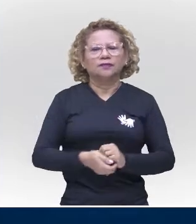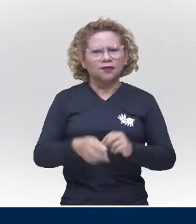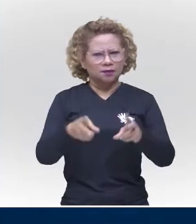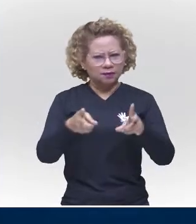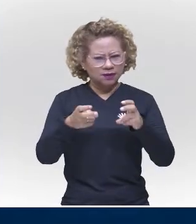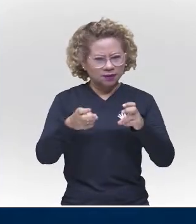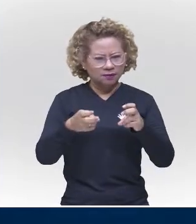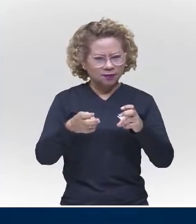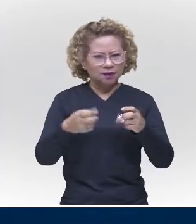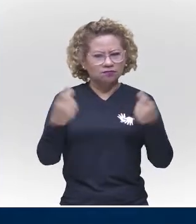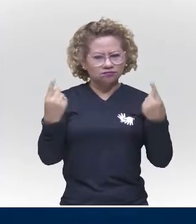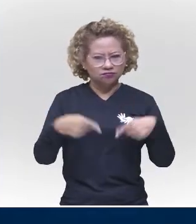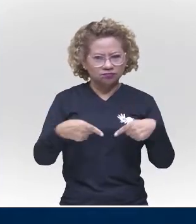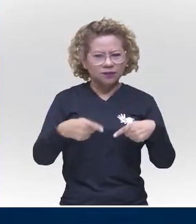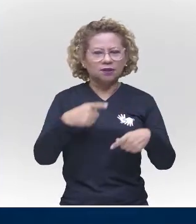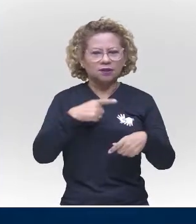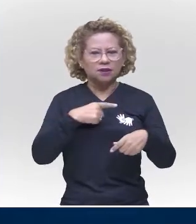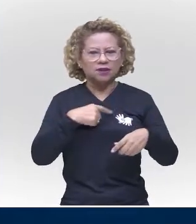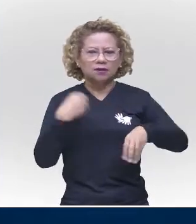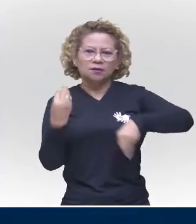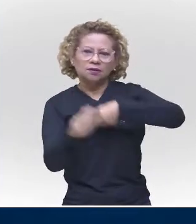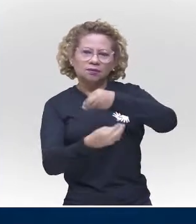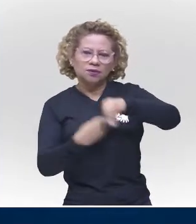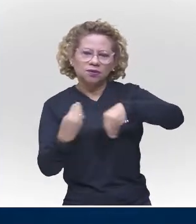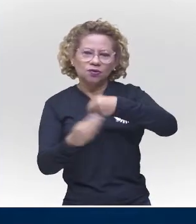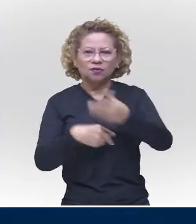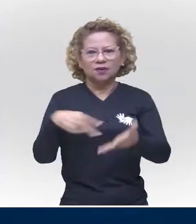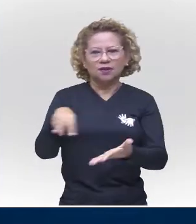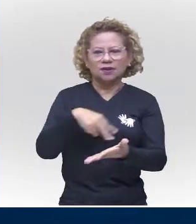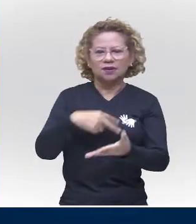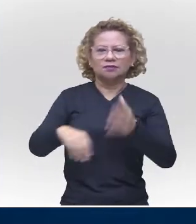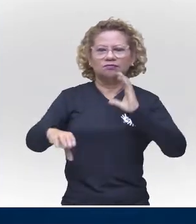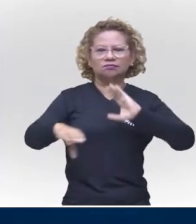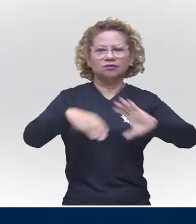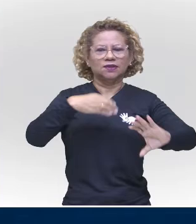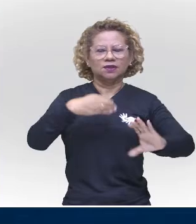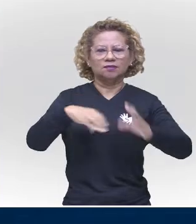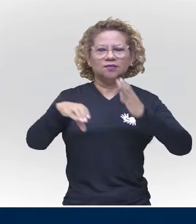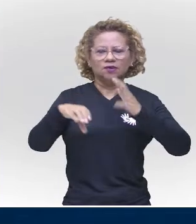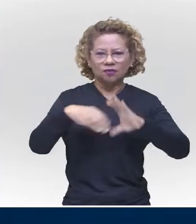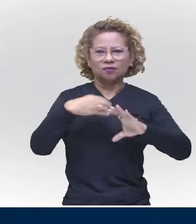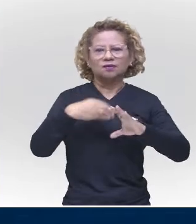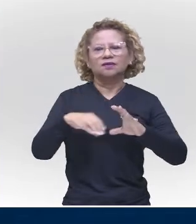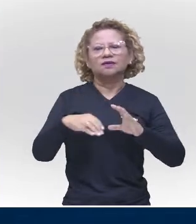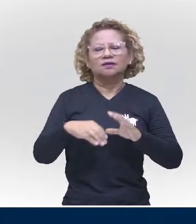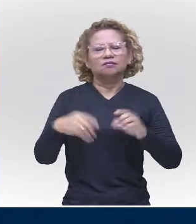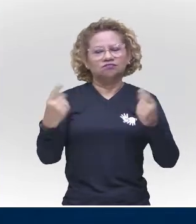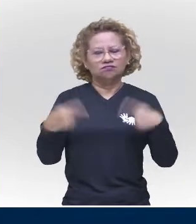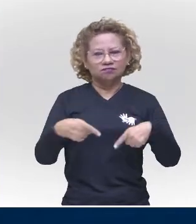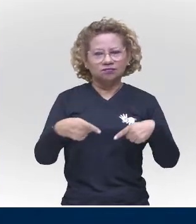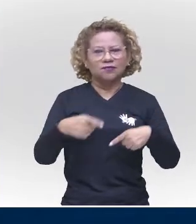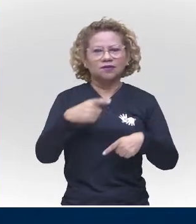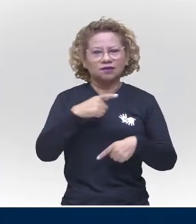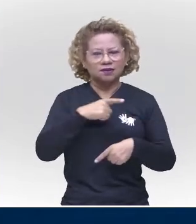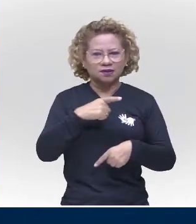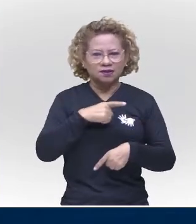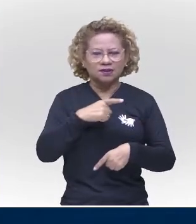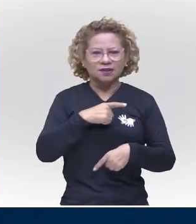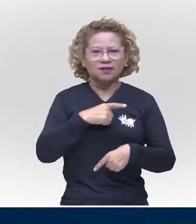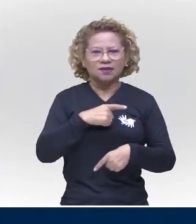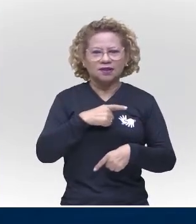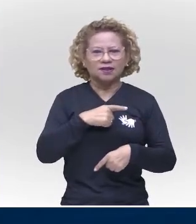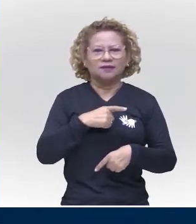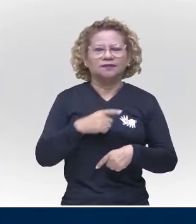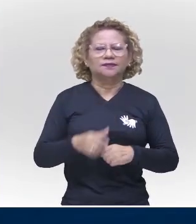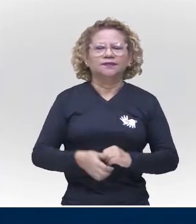uma luta que mistura jogo, dança, música e várias outras representatividades da nossa